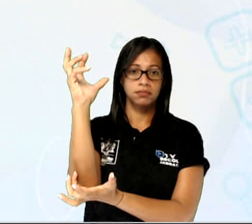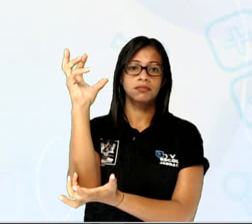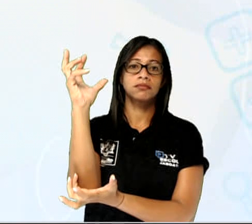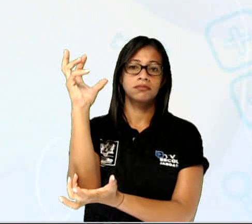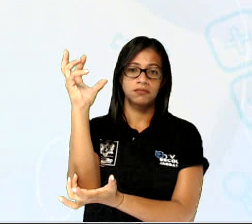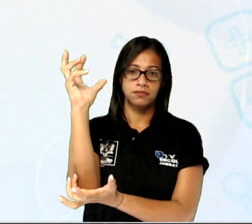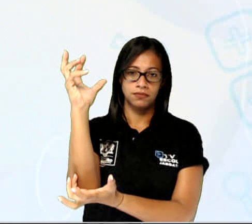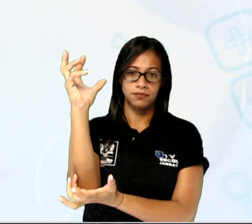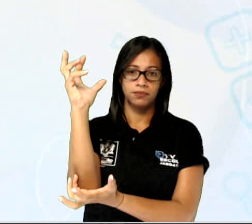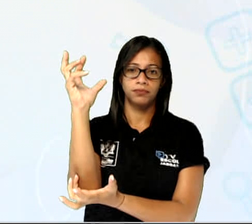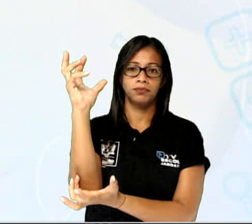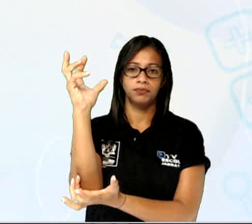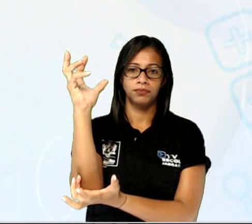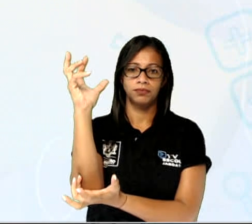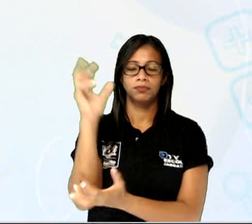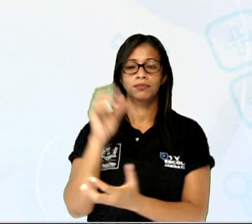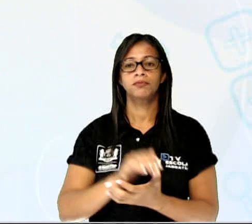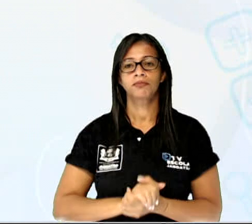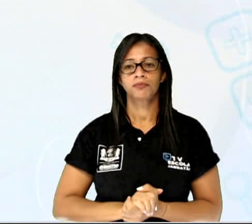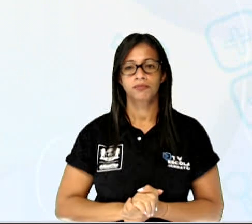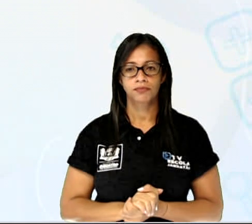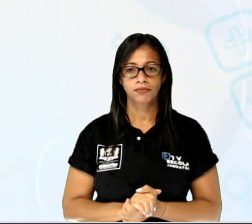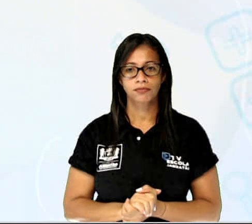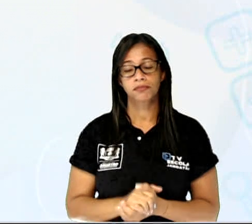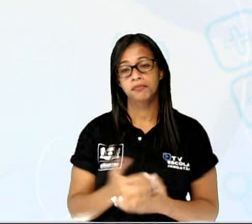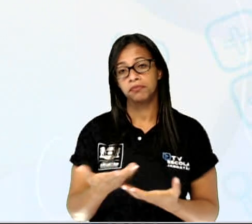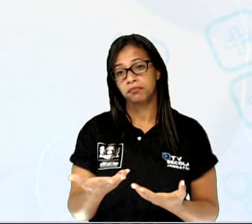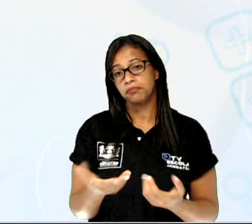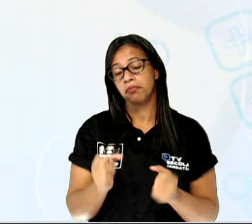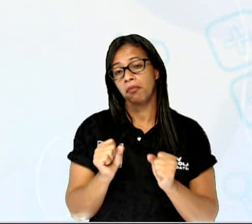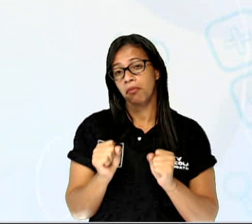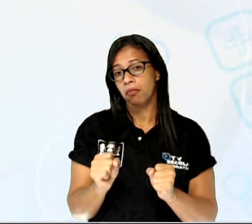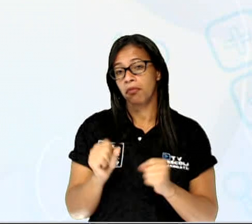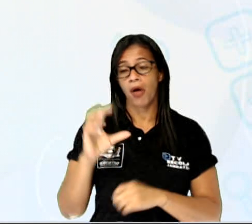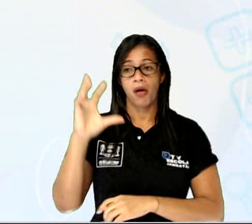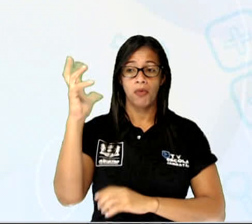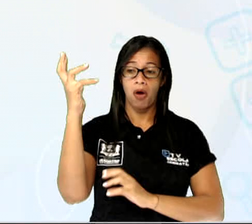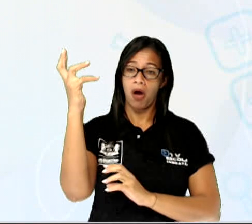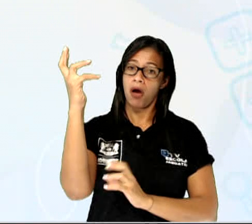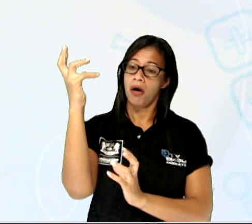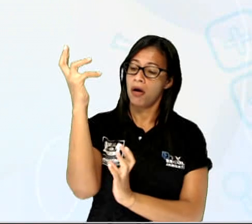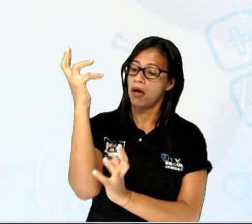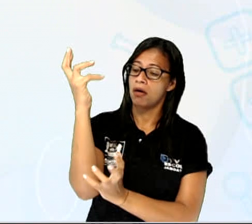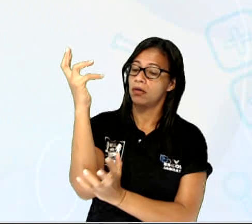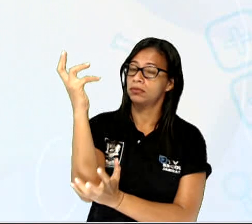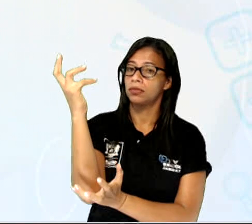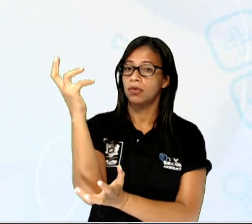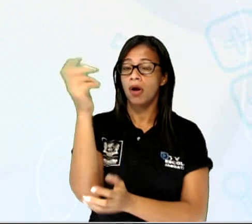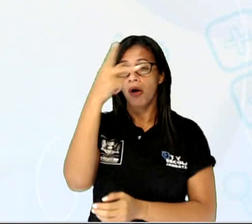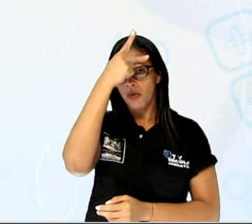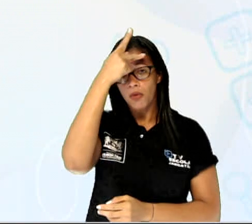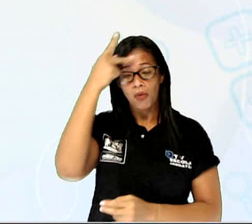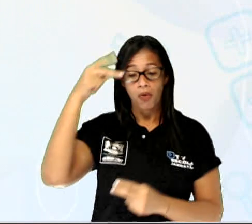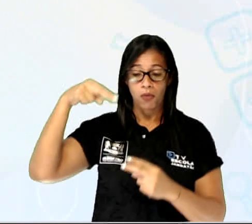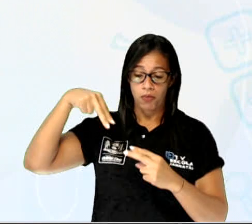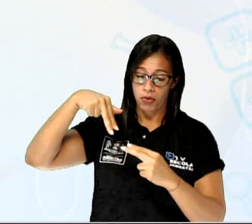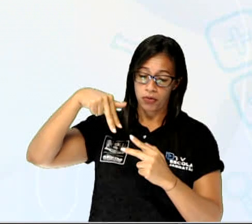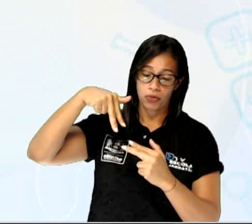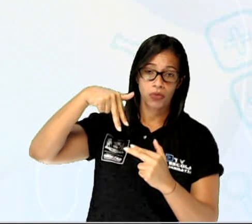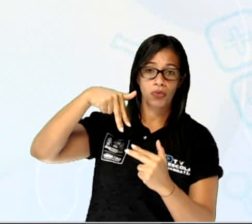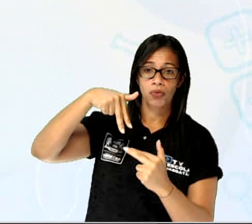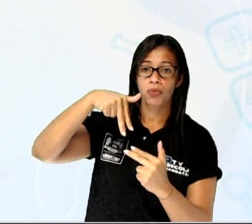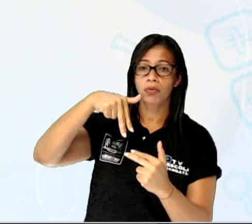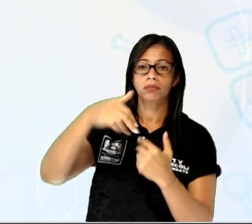acima de um objeto. Isso pode ser de uma árvore, isso pode ser de uma pessoa, de